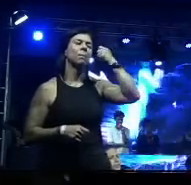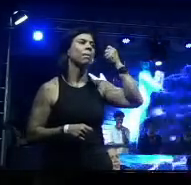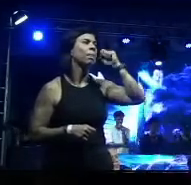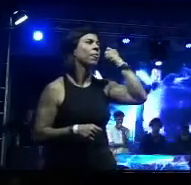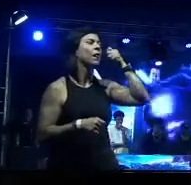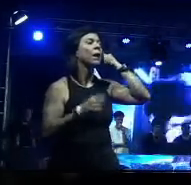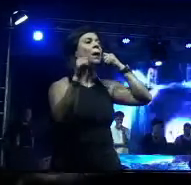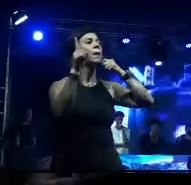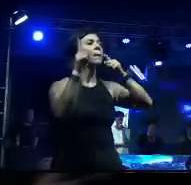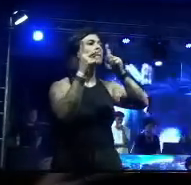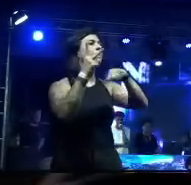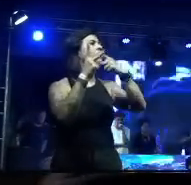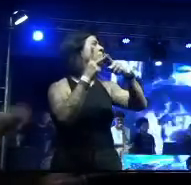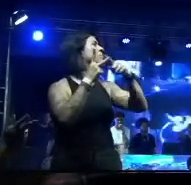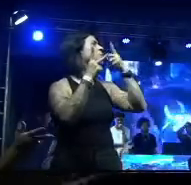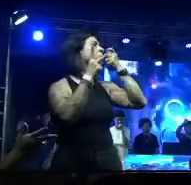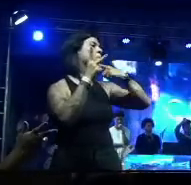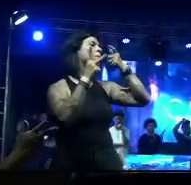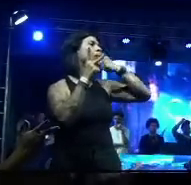Barulho para Prado